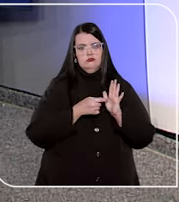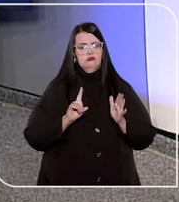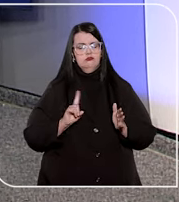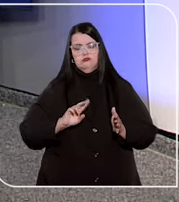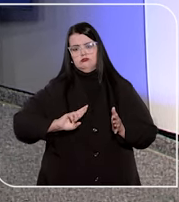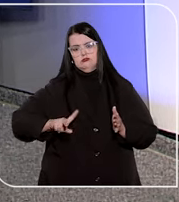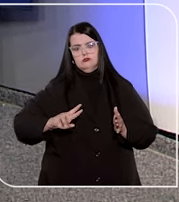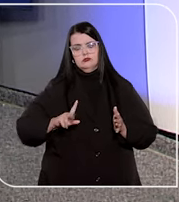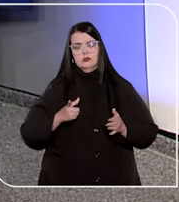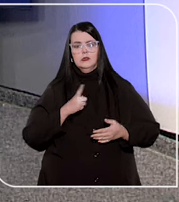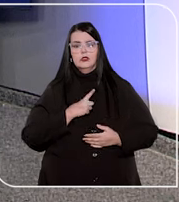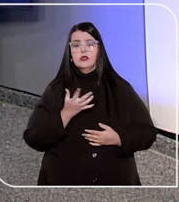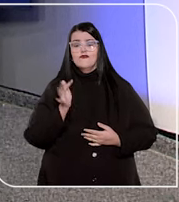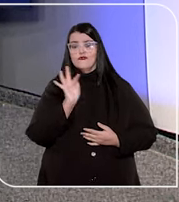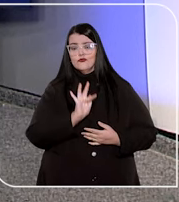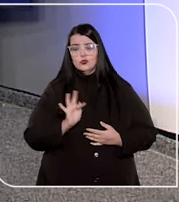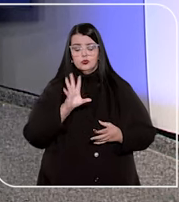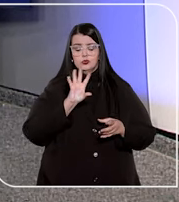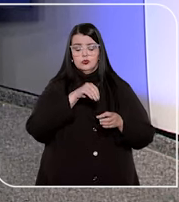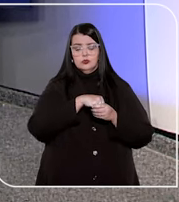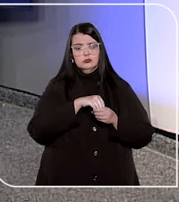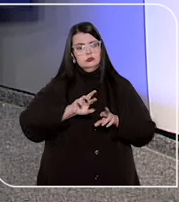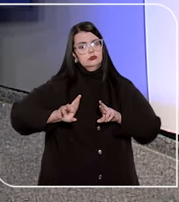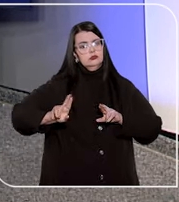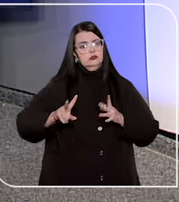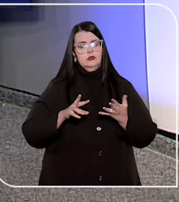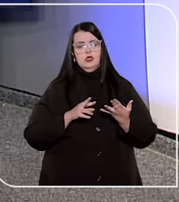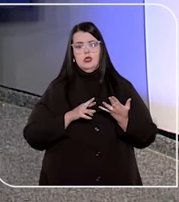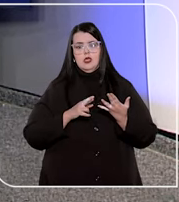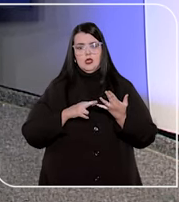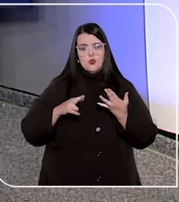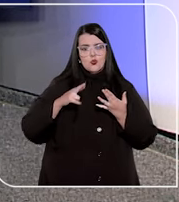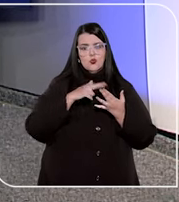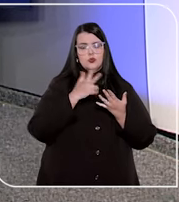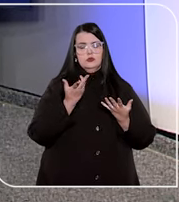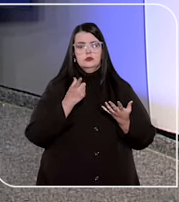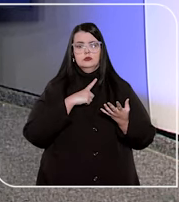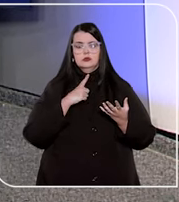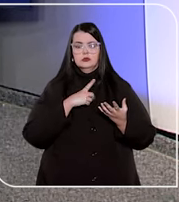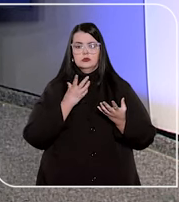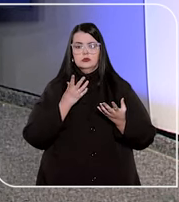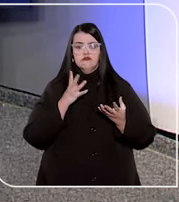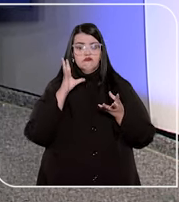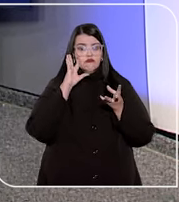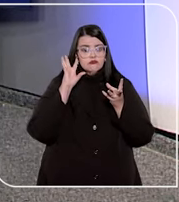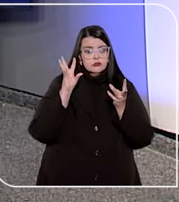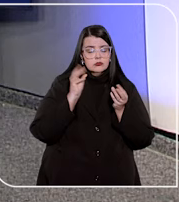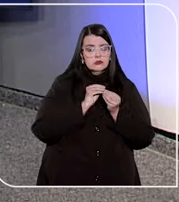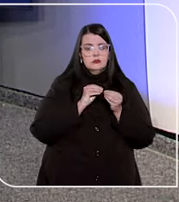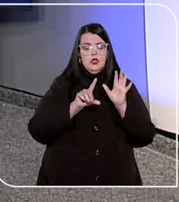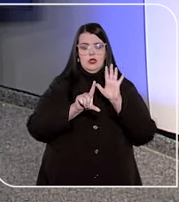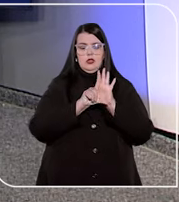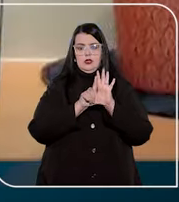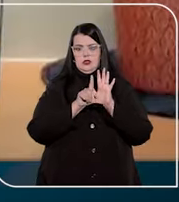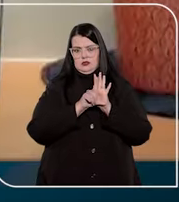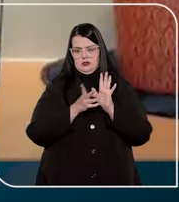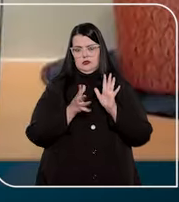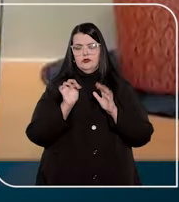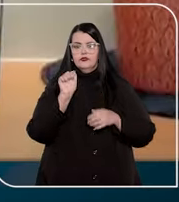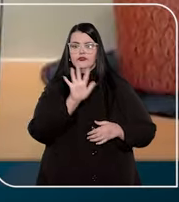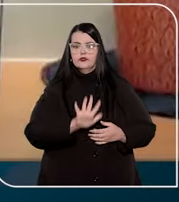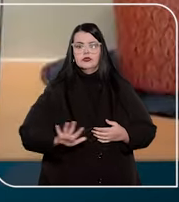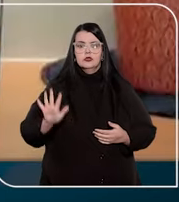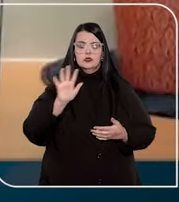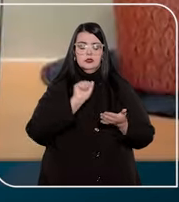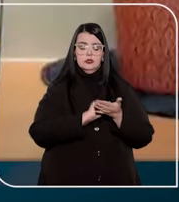a função dos tribunais do recurso é diferente. A função é de uma preservação da legislação federal, da